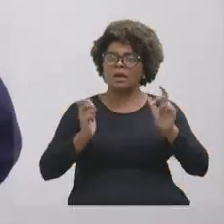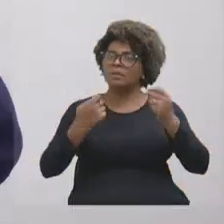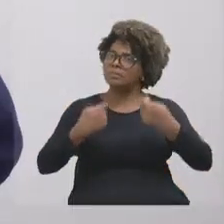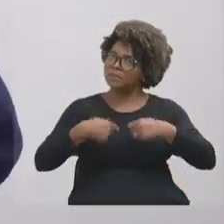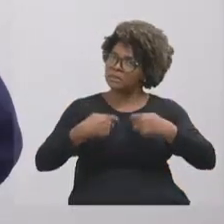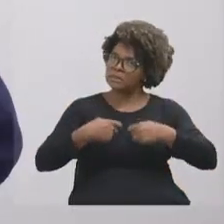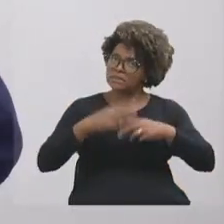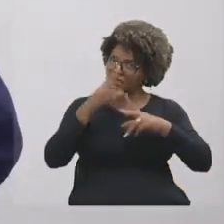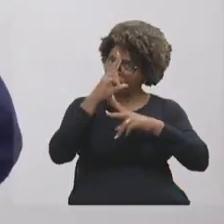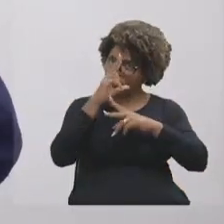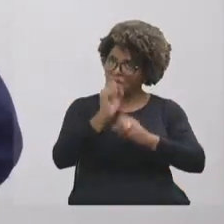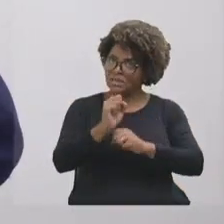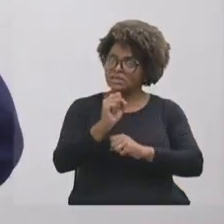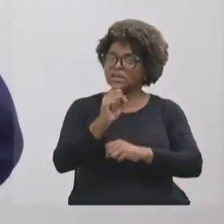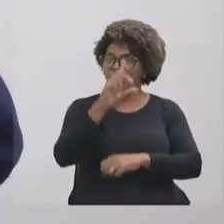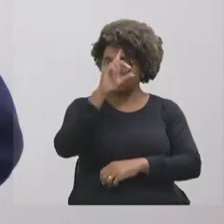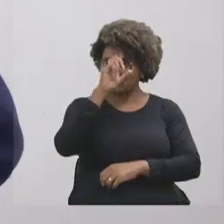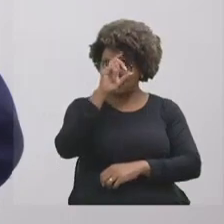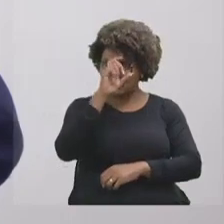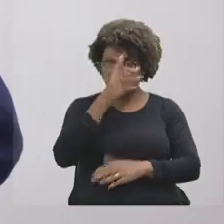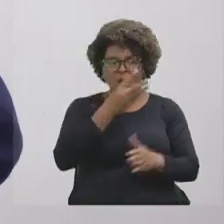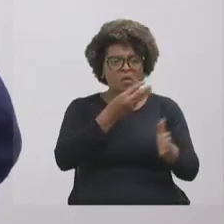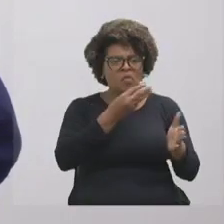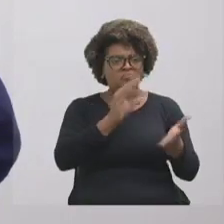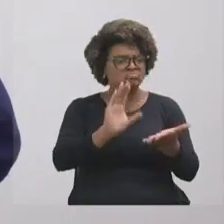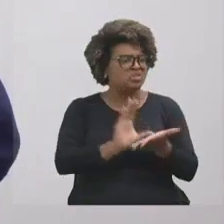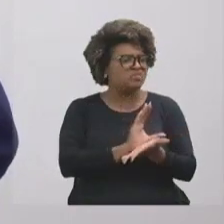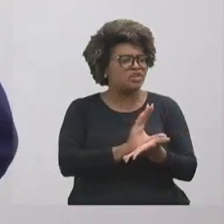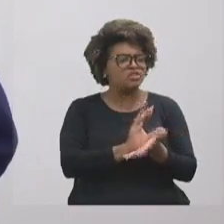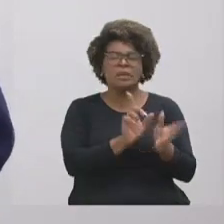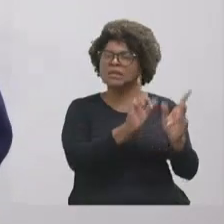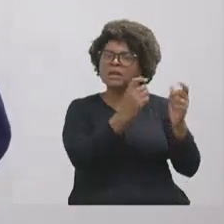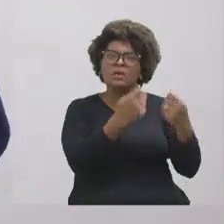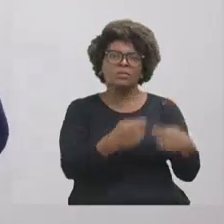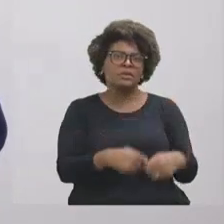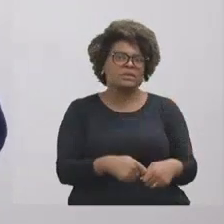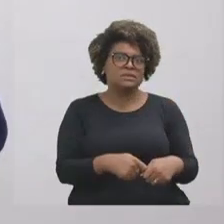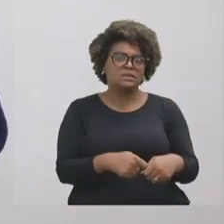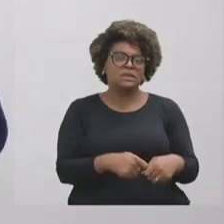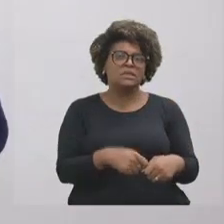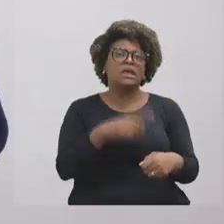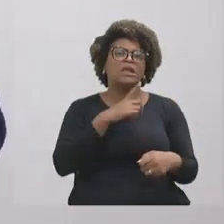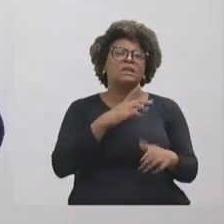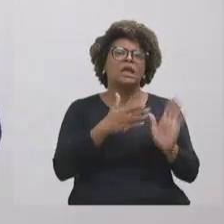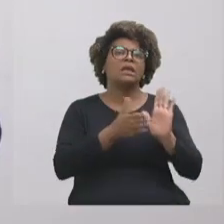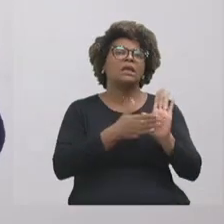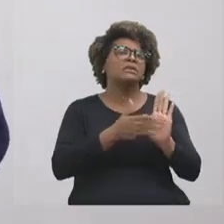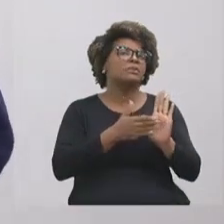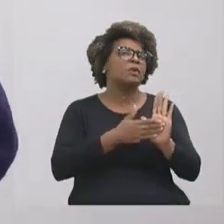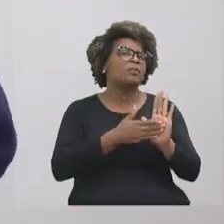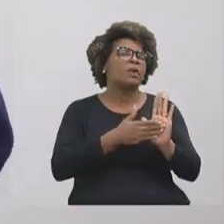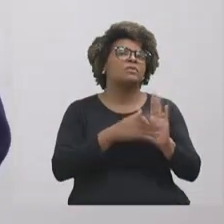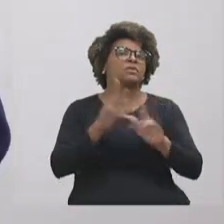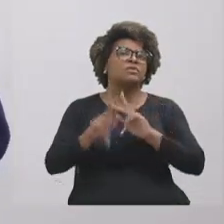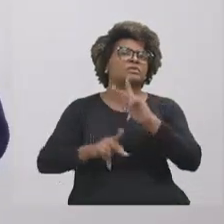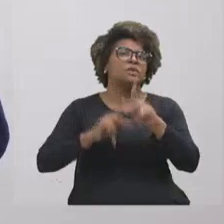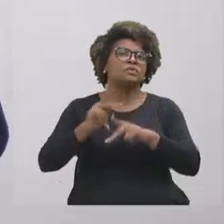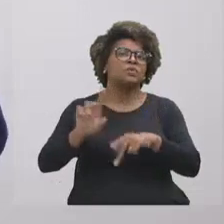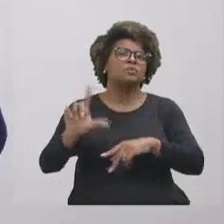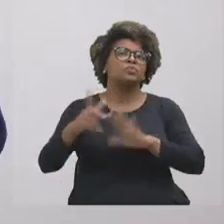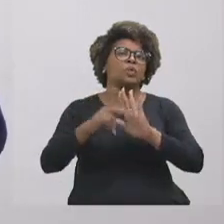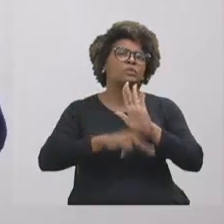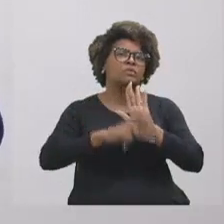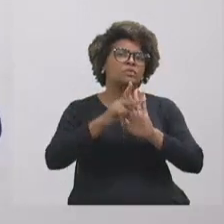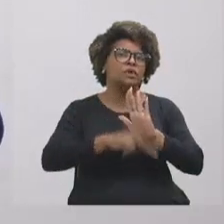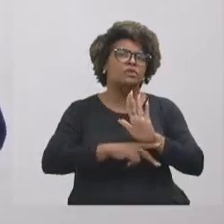um grande projeto do Alisson Thiago junto comigo da PEC 3 de poder mandar emenda parlamentar em ano Eleitoral da gente outro projeto mandar